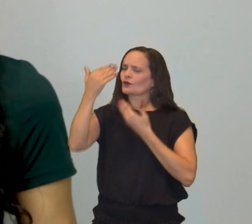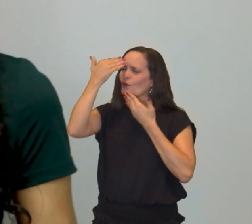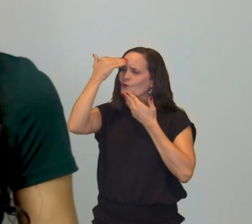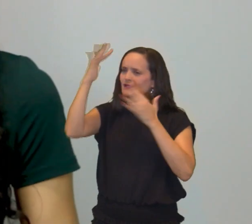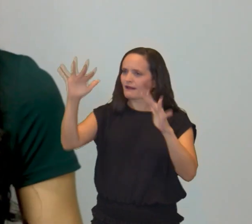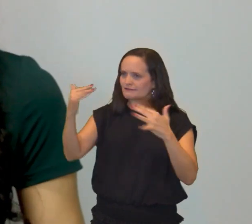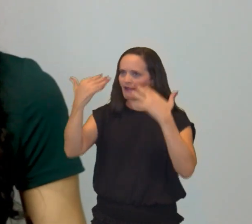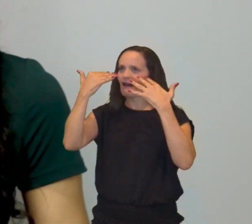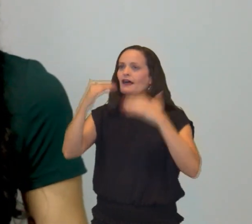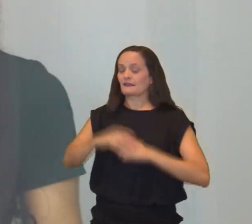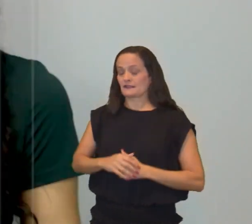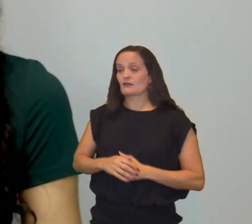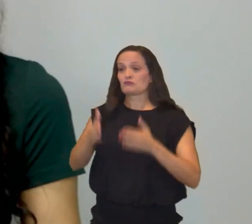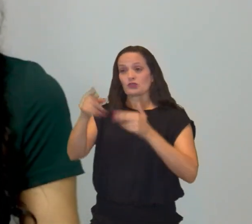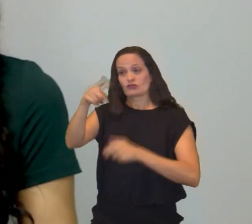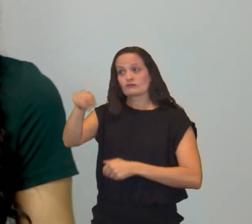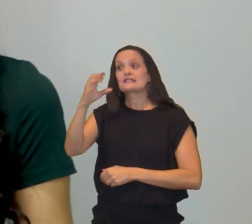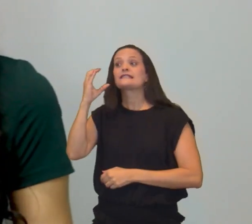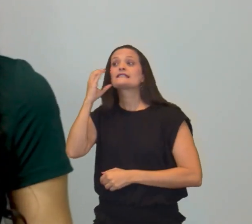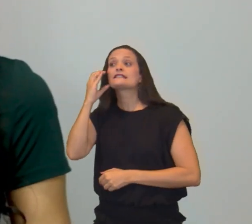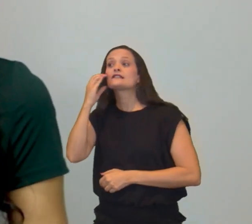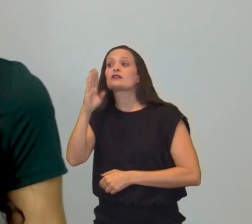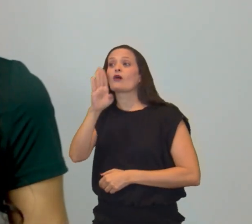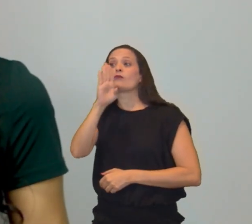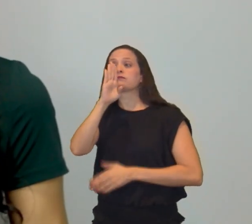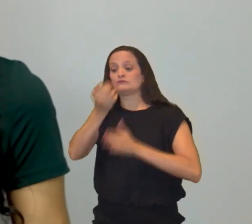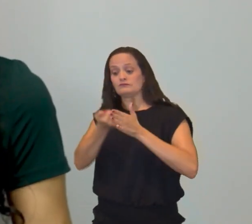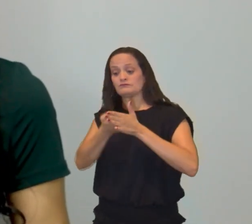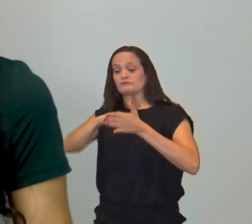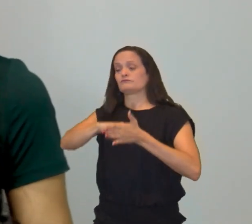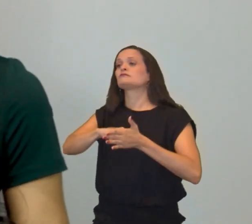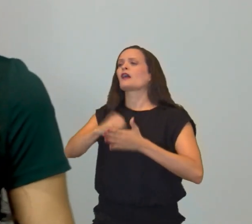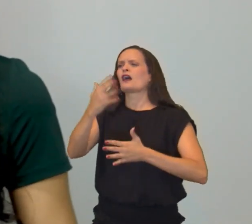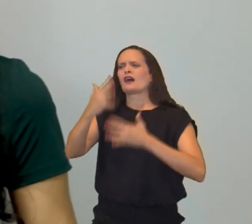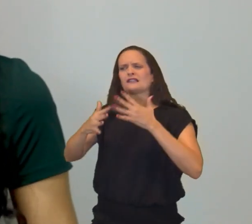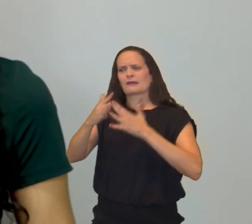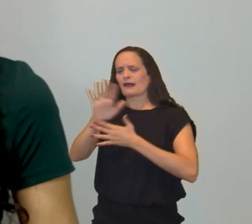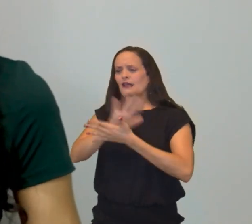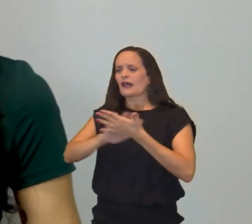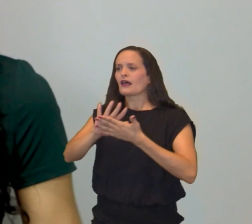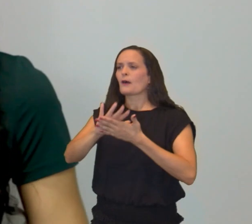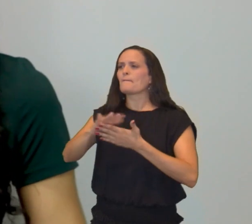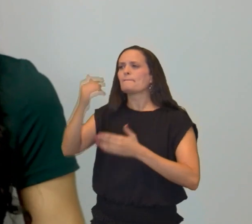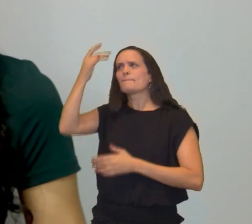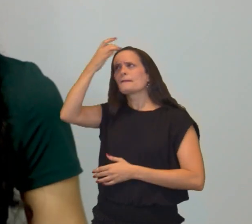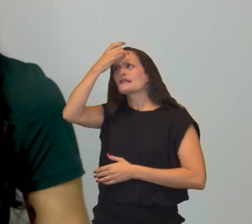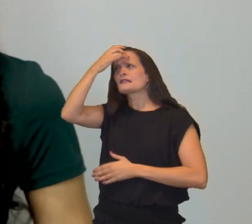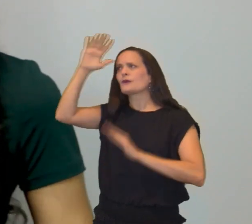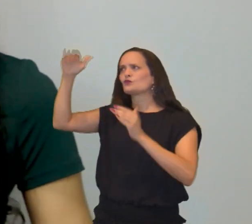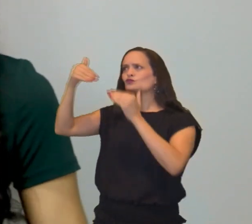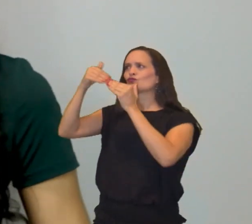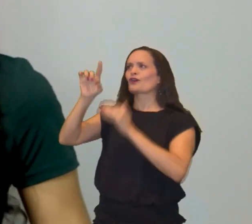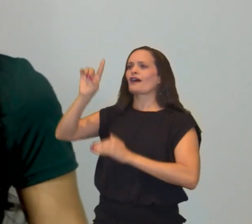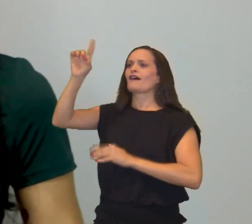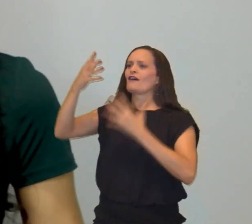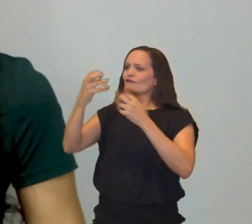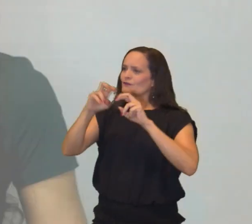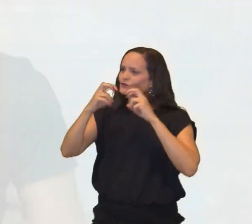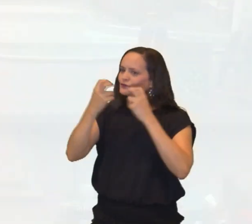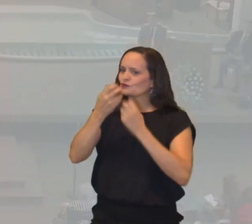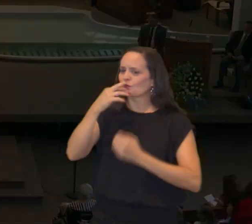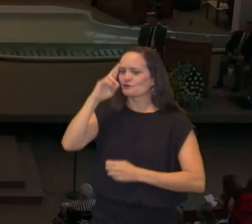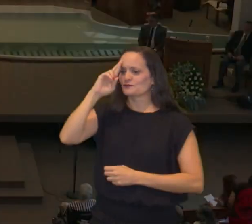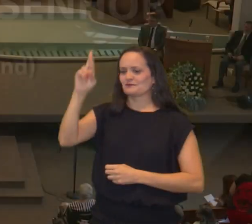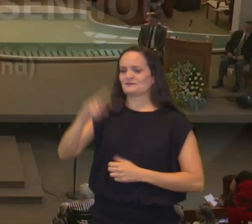sua atenção. Pedimos que coloque o seu celular no modo silencioso e eleve seus pensamentos a Deus. Vamos juntos cultuar ao Senhor.